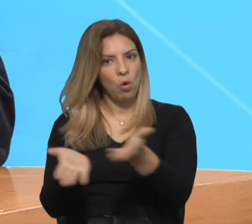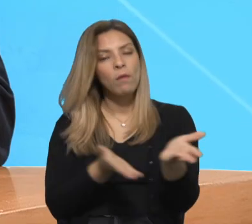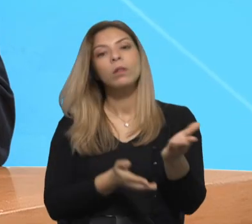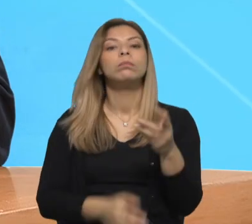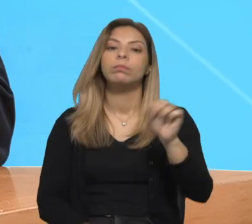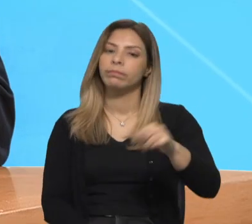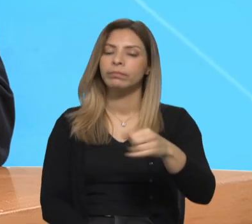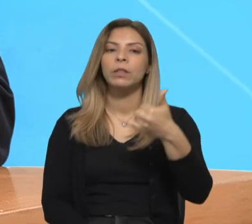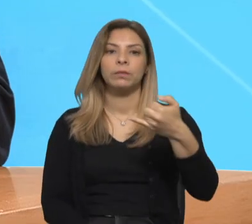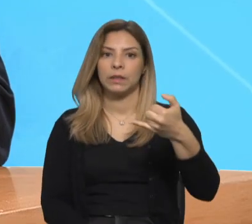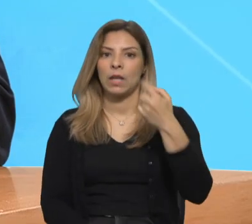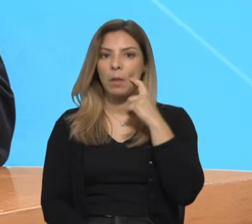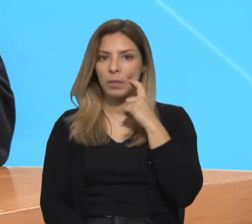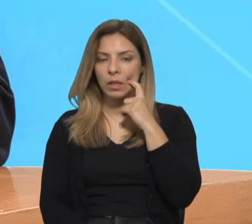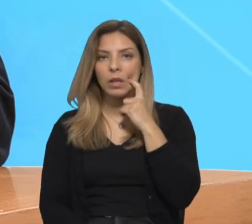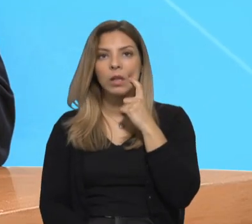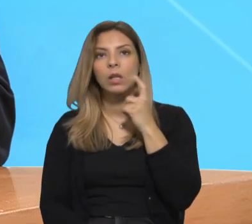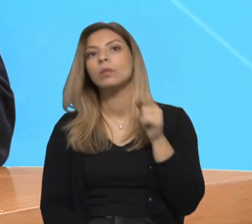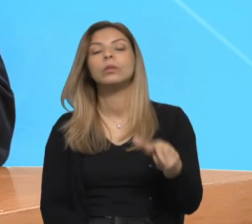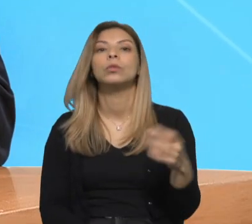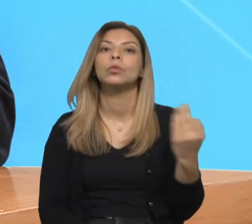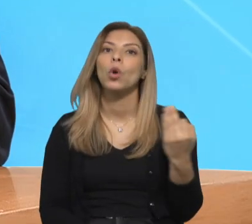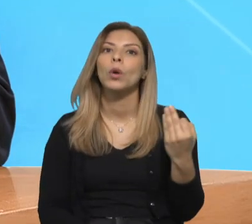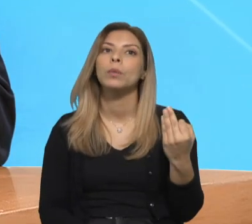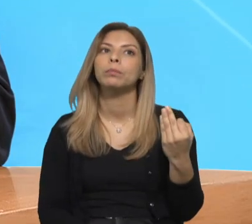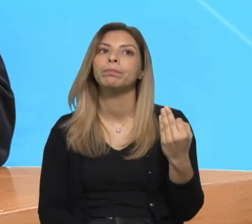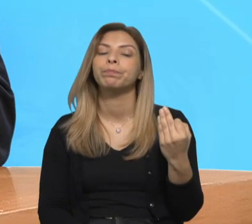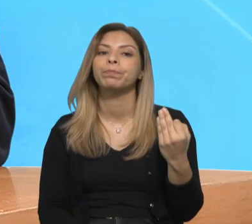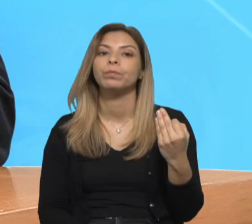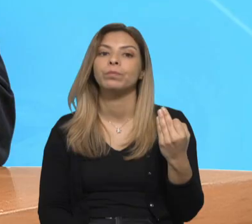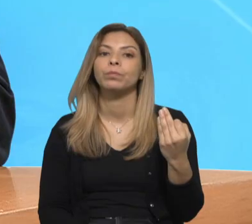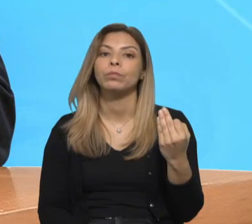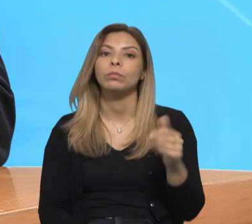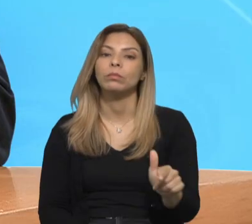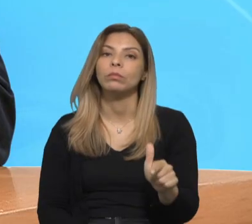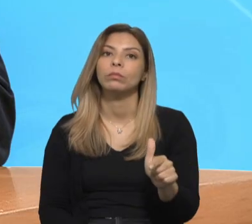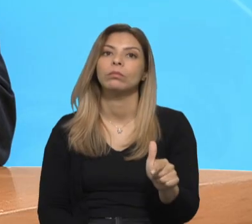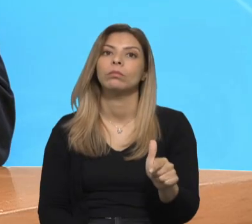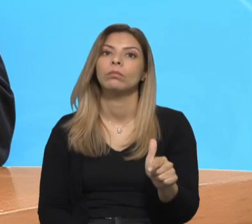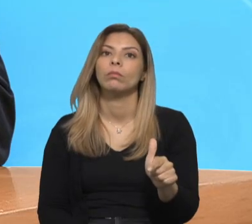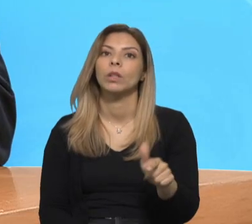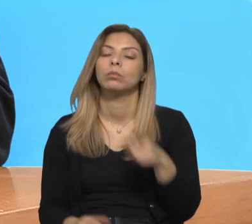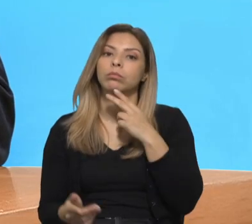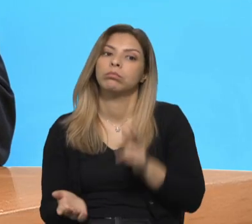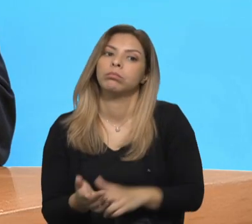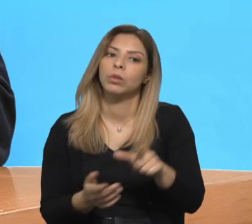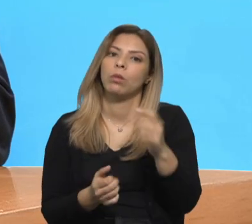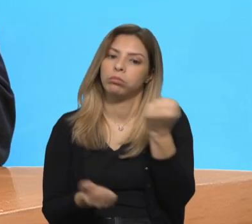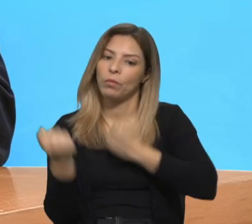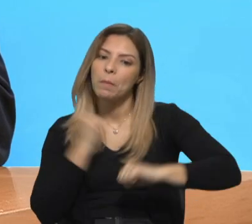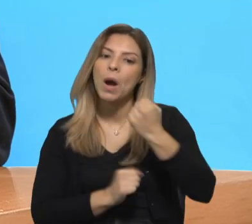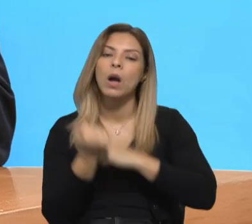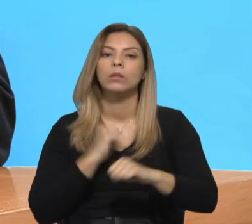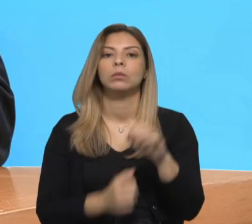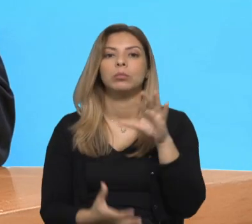Abril houve, portanto, os movimentos operários católicos eram